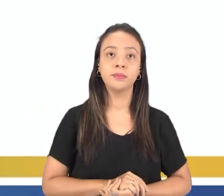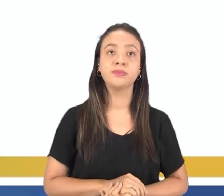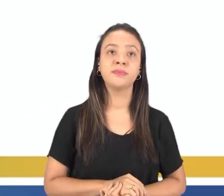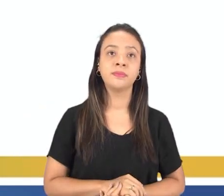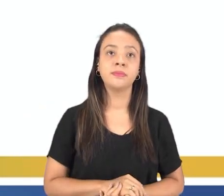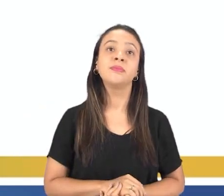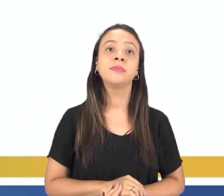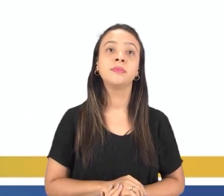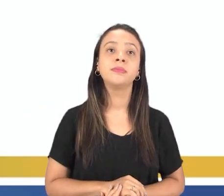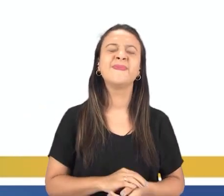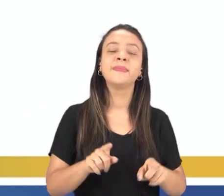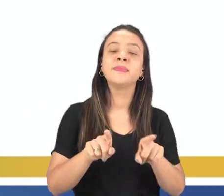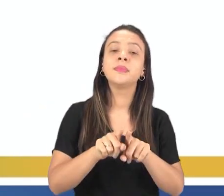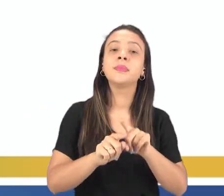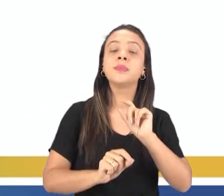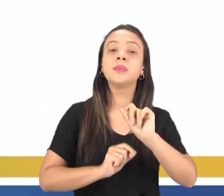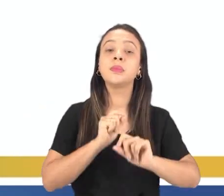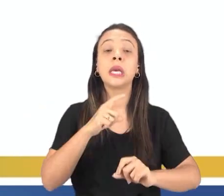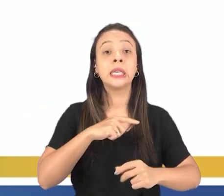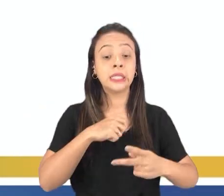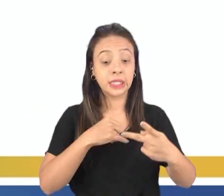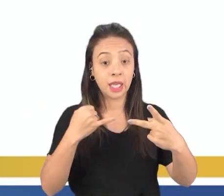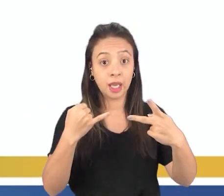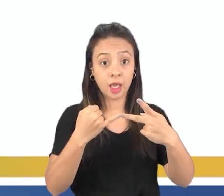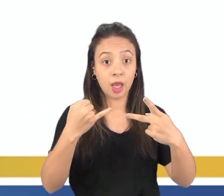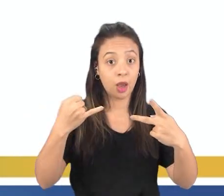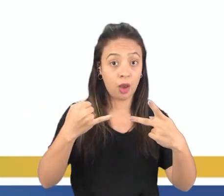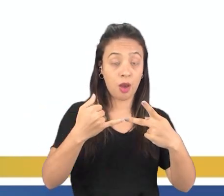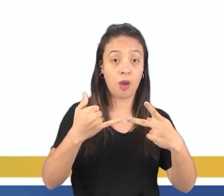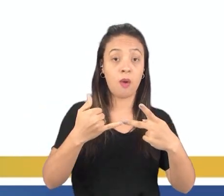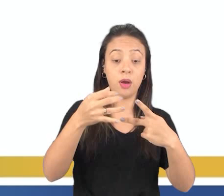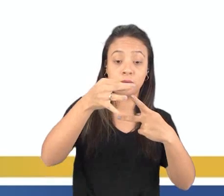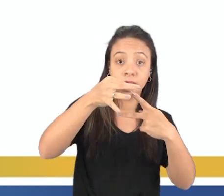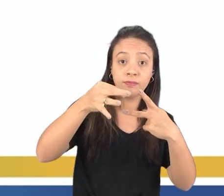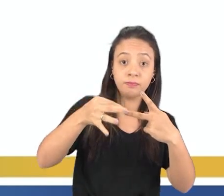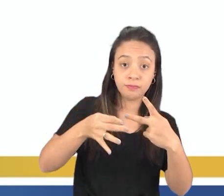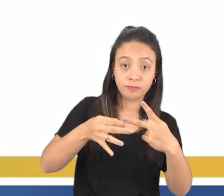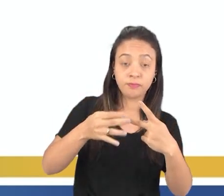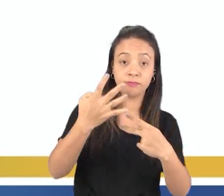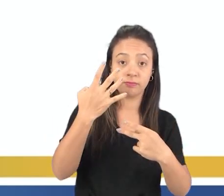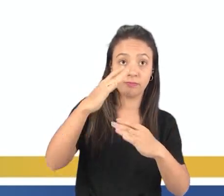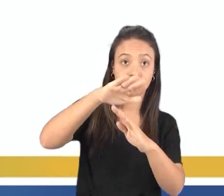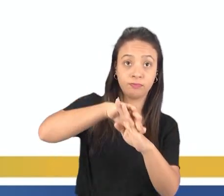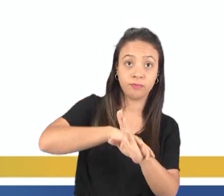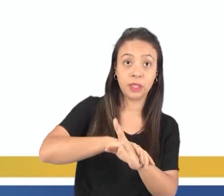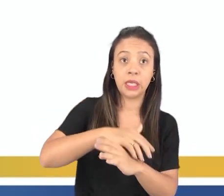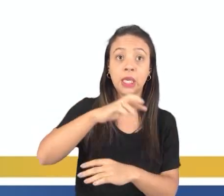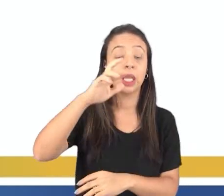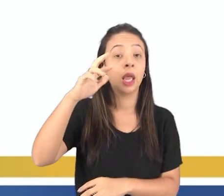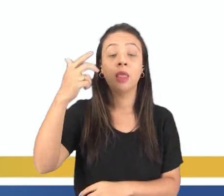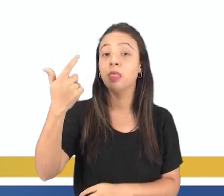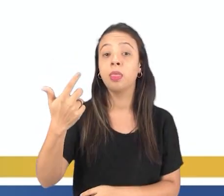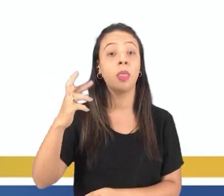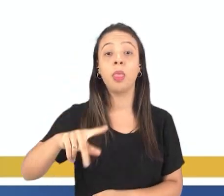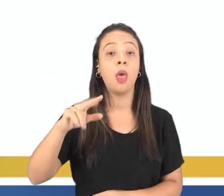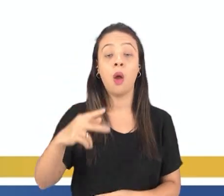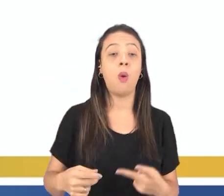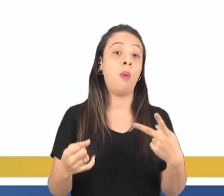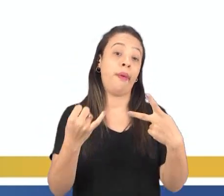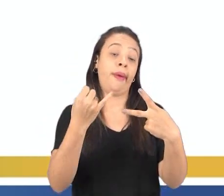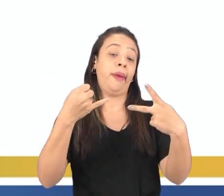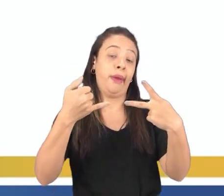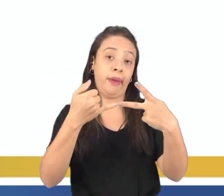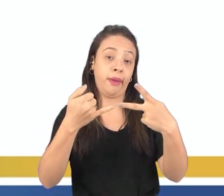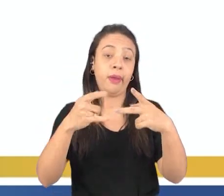então e também pessoal a quadriláteros figuras polígonos de 4 lados que não são nem para lograrmos nem